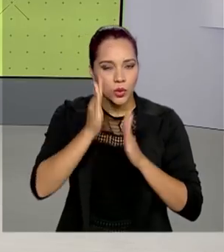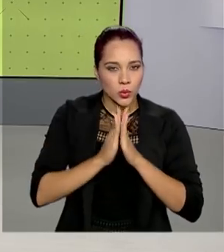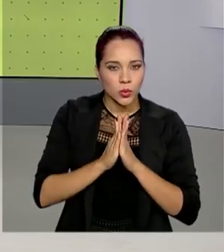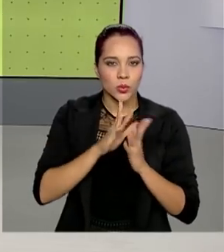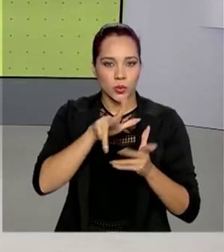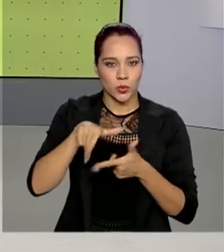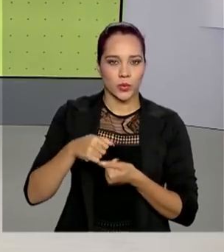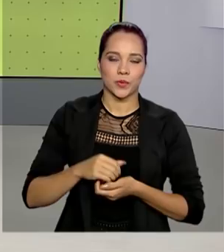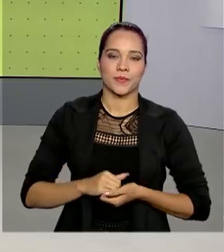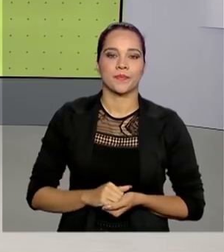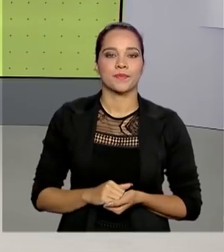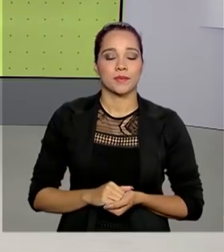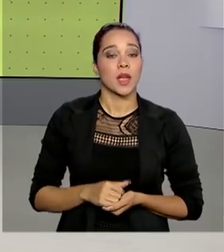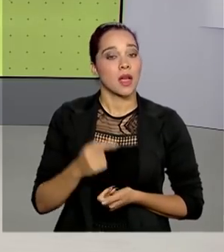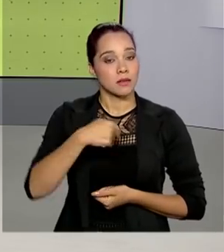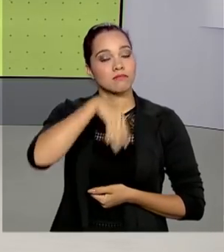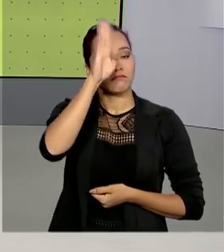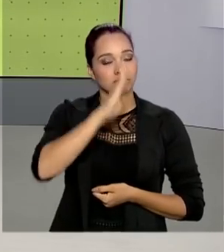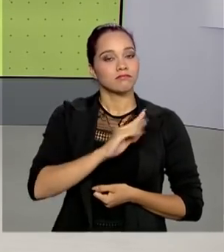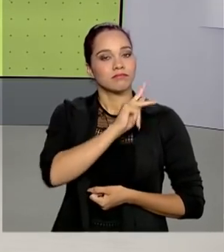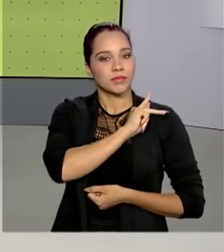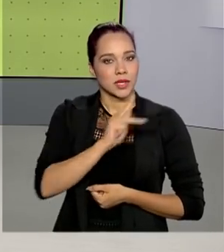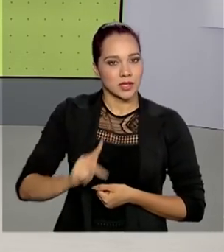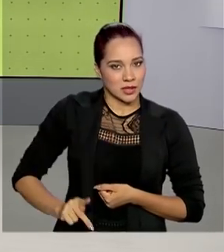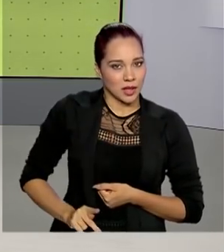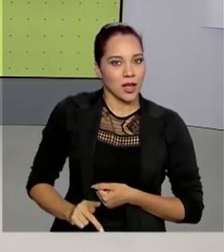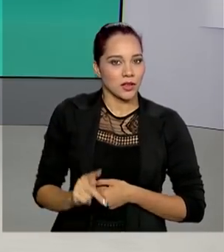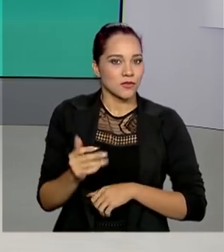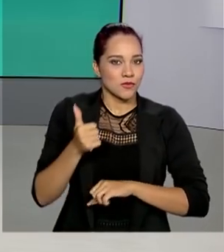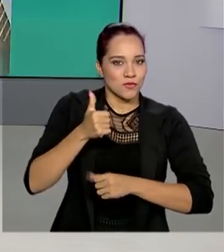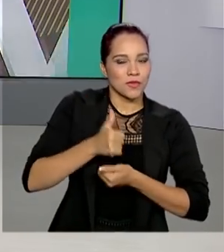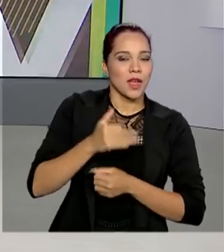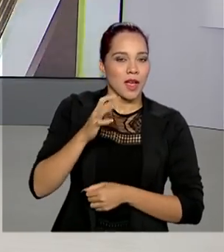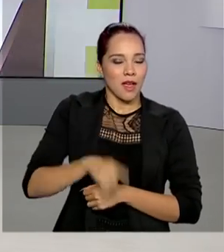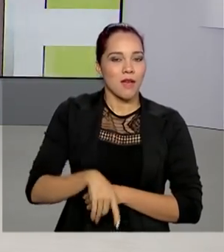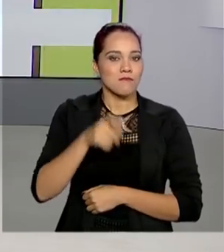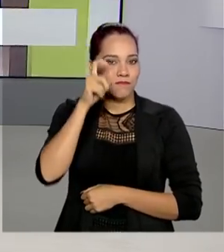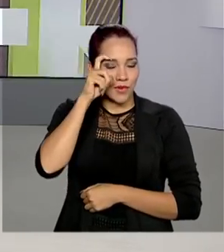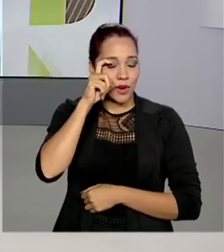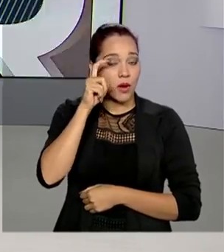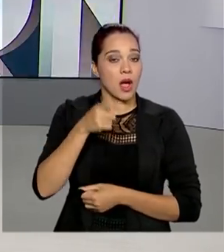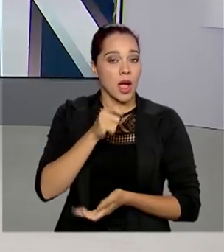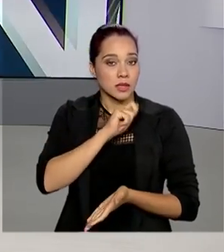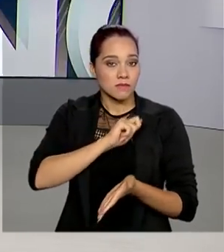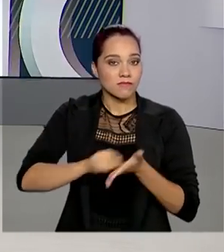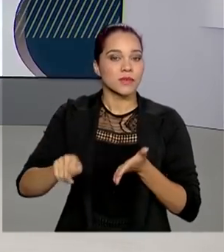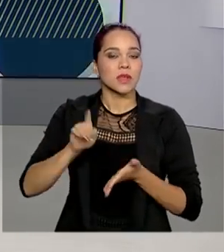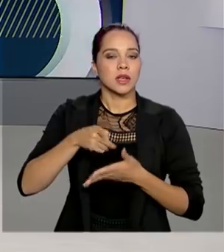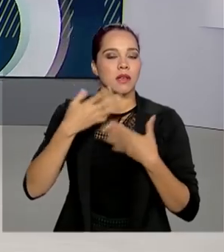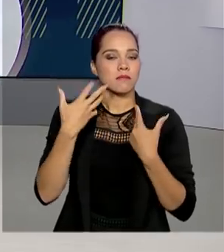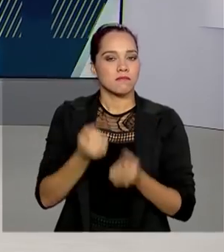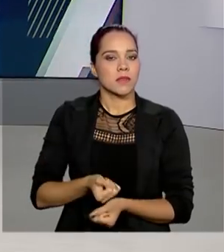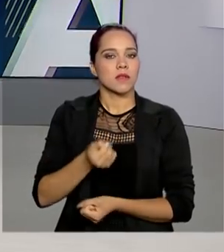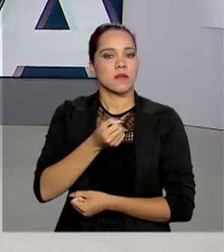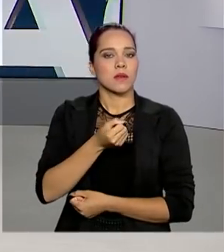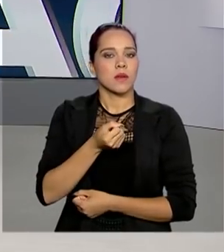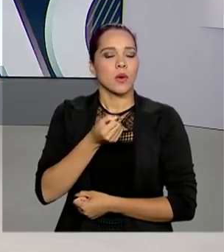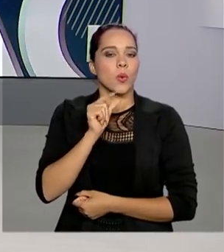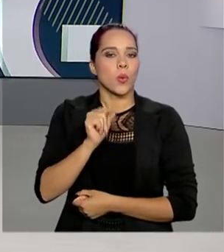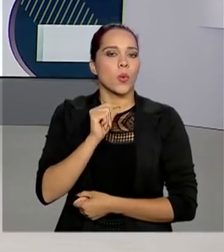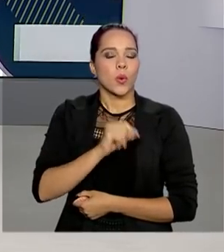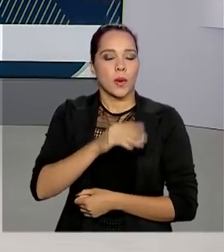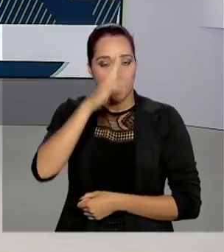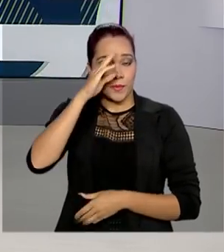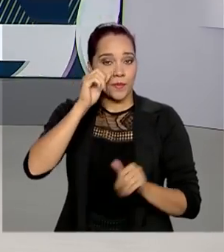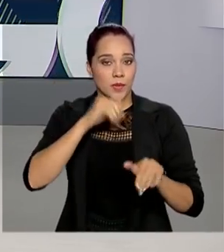e aqui no brasil o presidente em exercício hamilton mourão assinou decreto que permite a militares da reserva atuarem